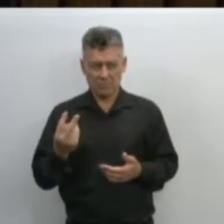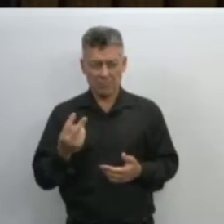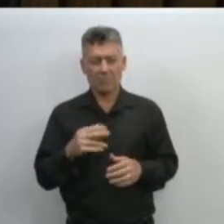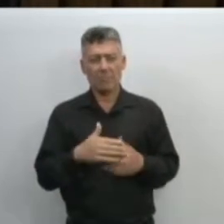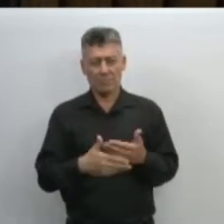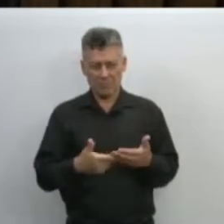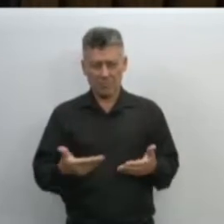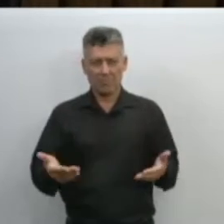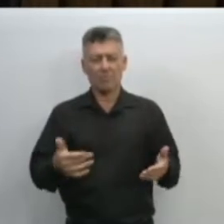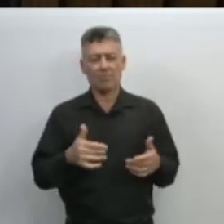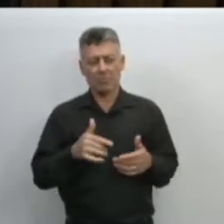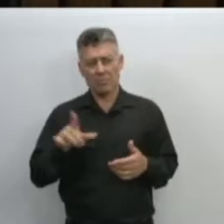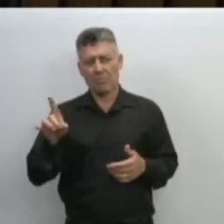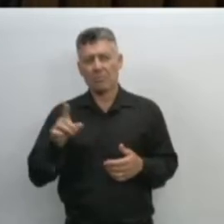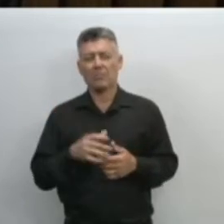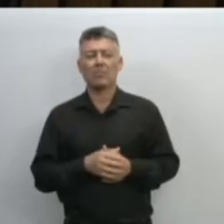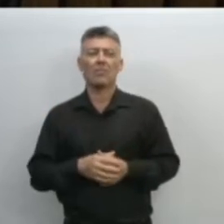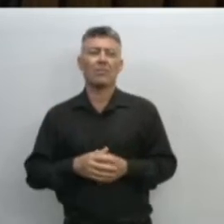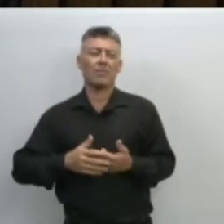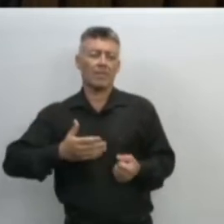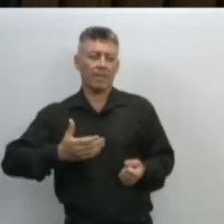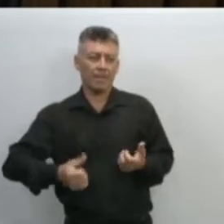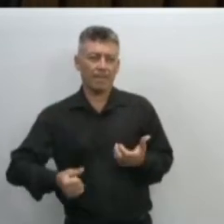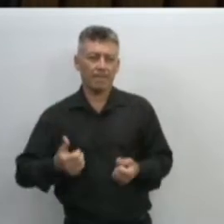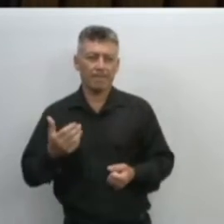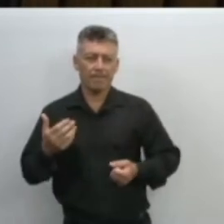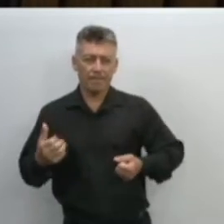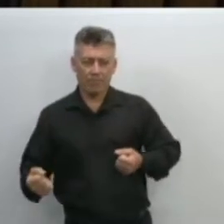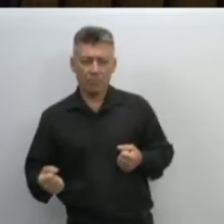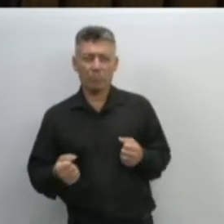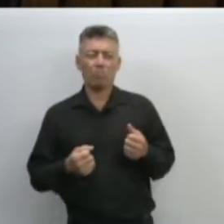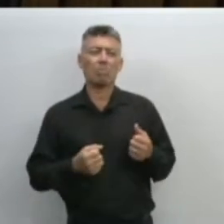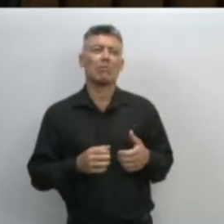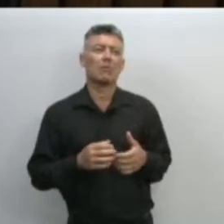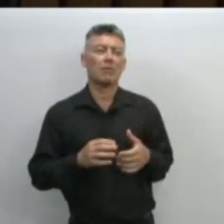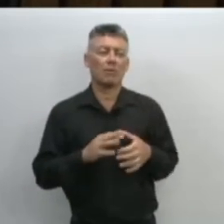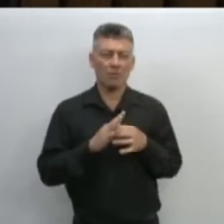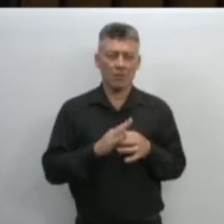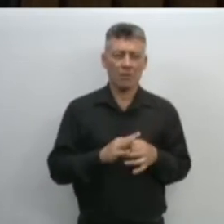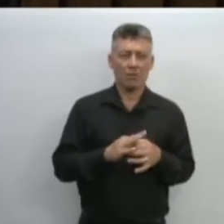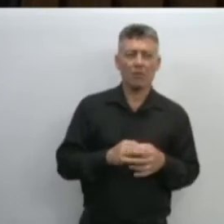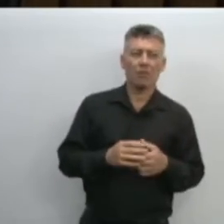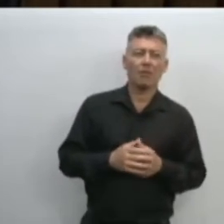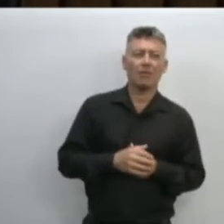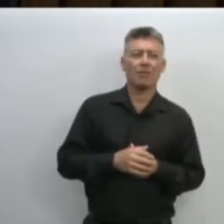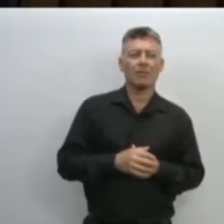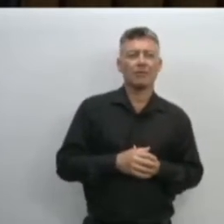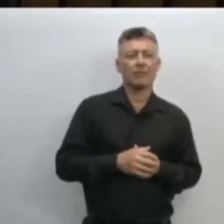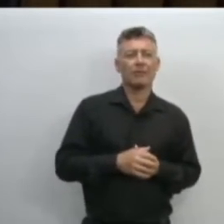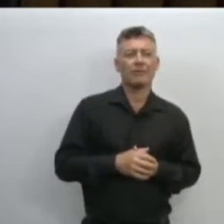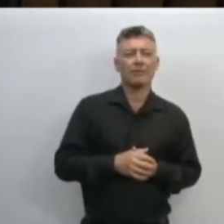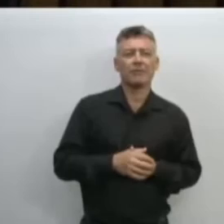requerimentos foram aprovados por unanimidade.